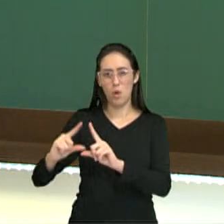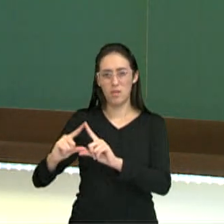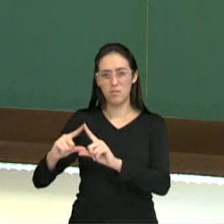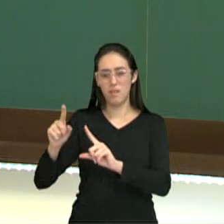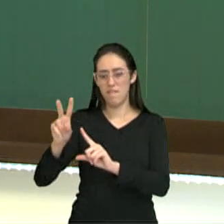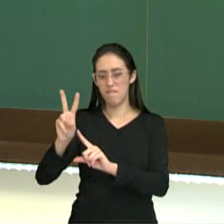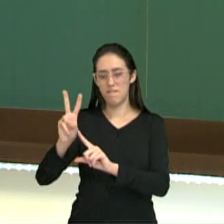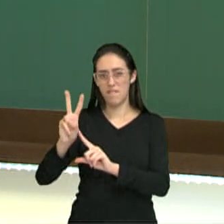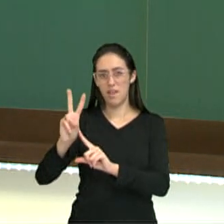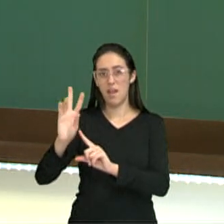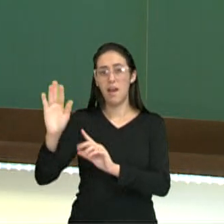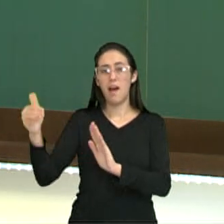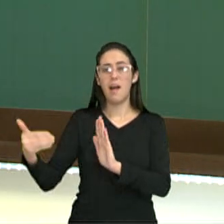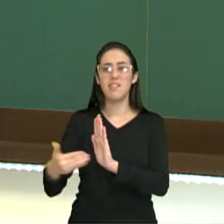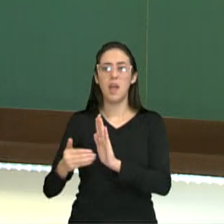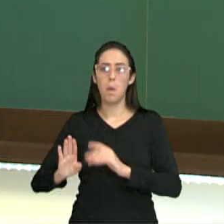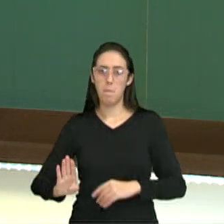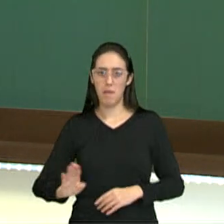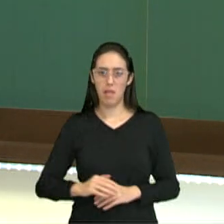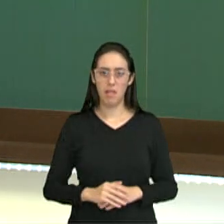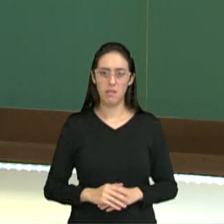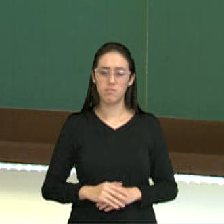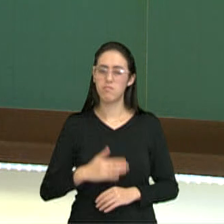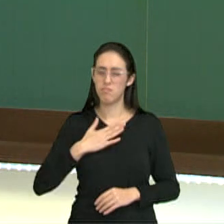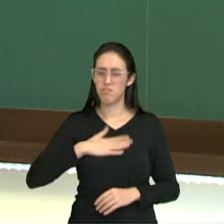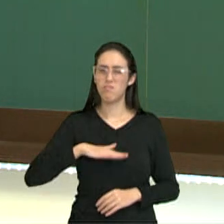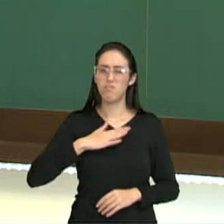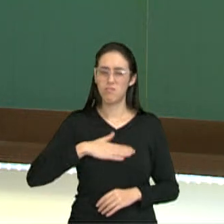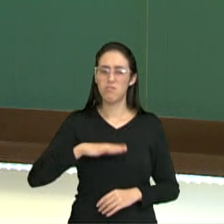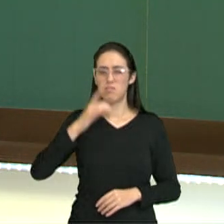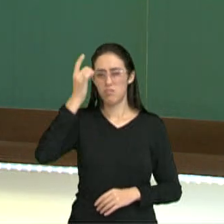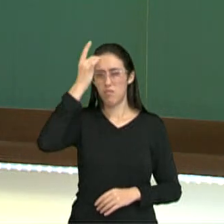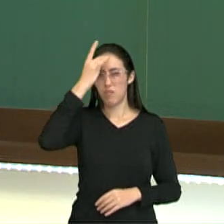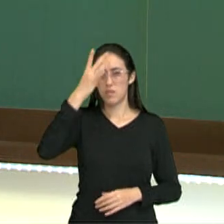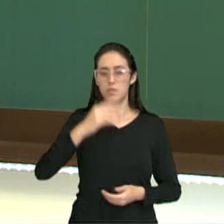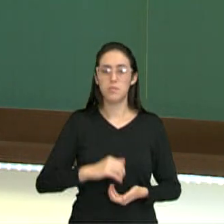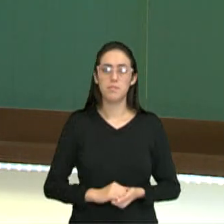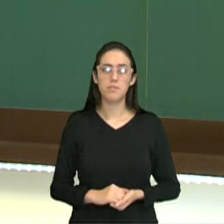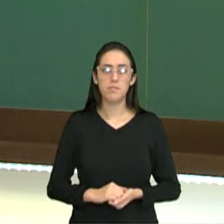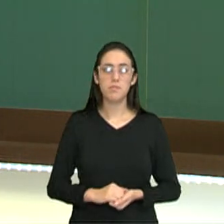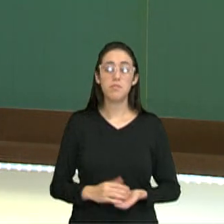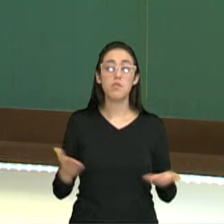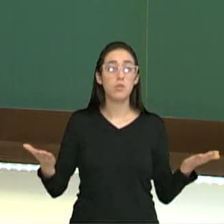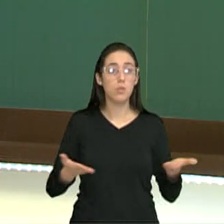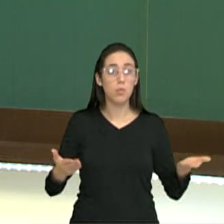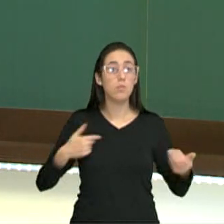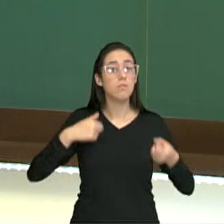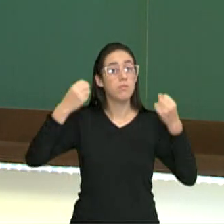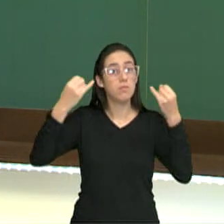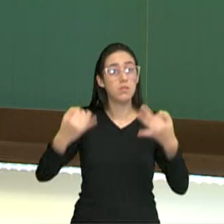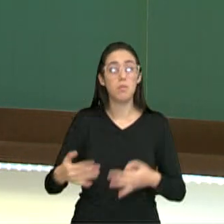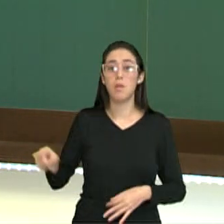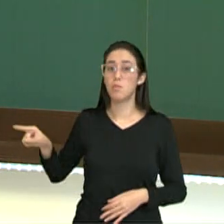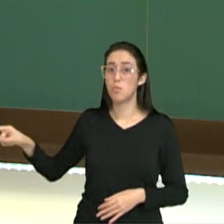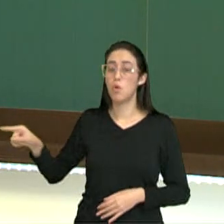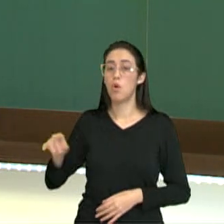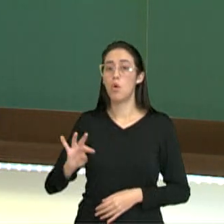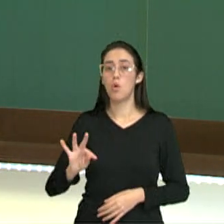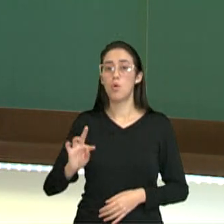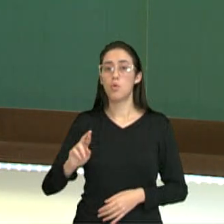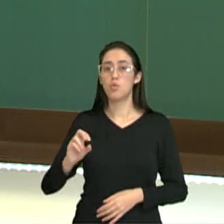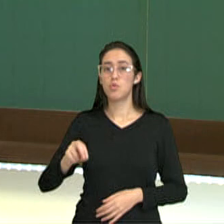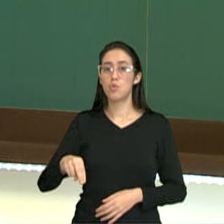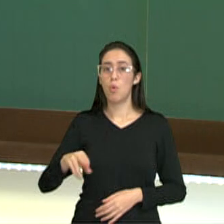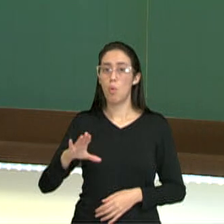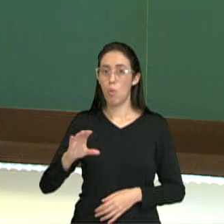o B. Tranquilo? Várias medidas para a gente poder falar. Hoje, especificamente, a gente vai conversar sobre o